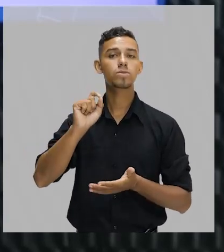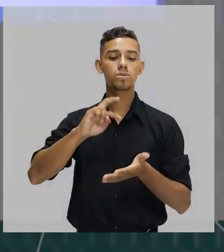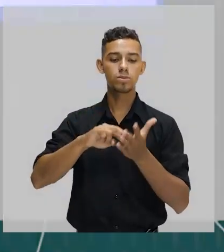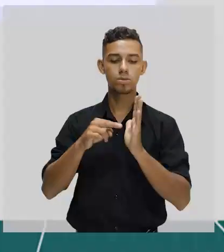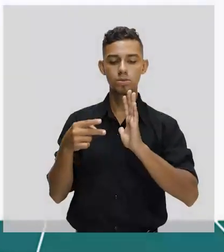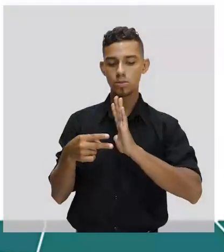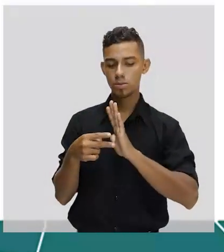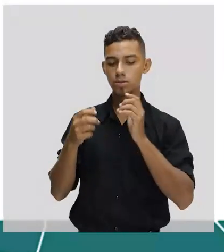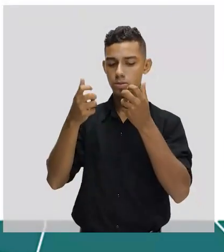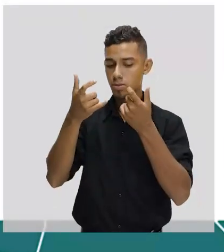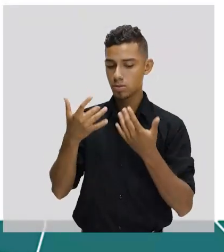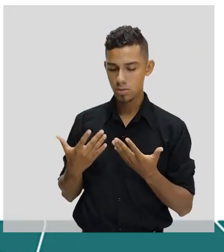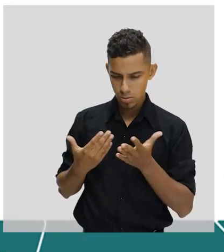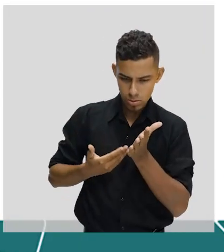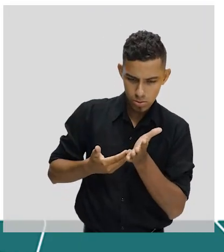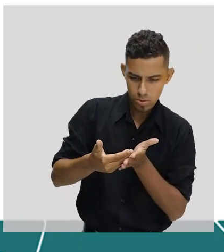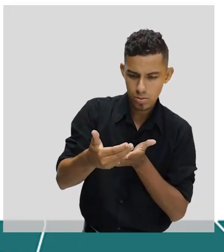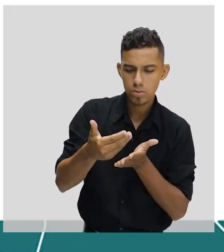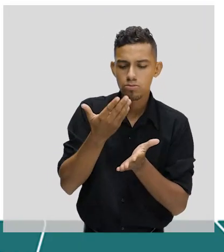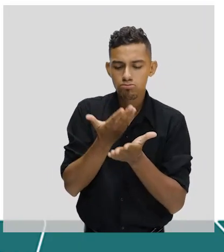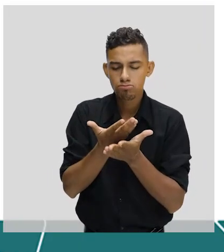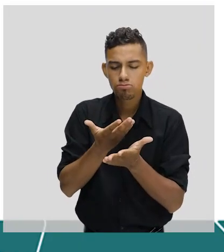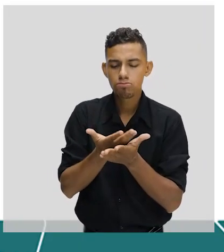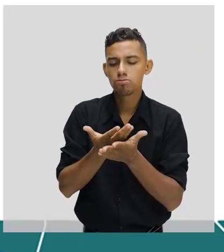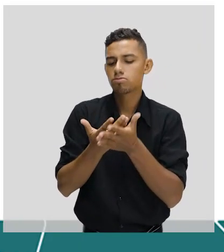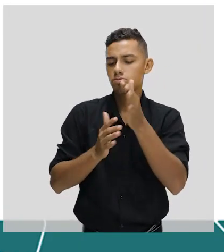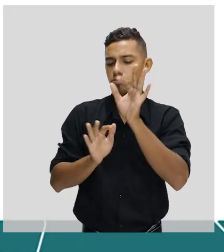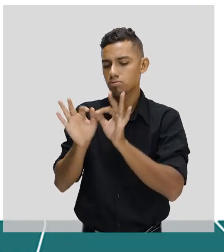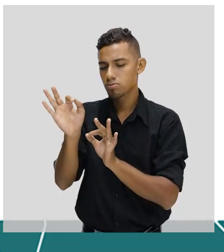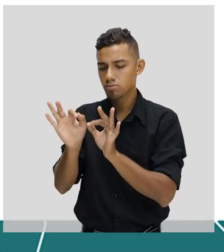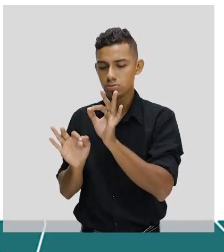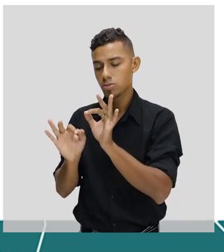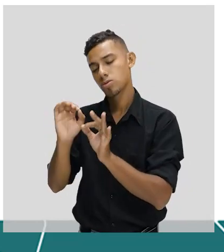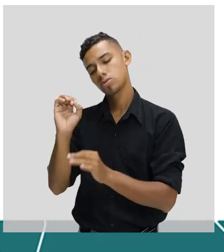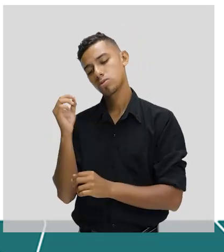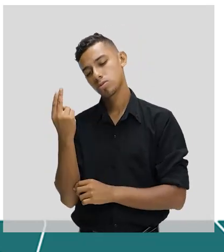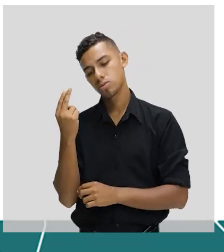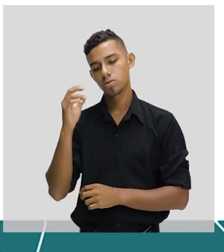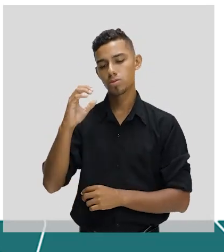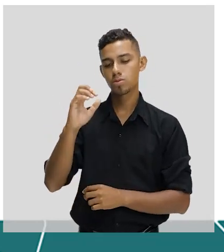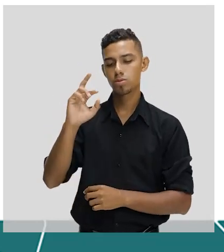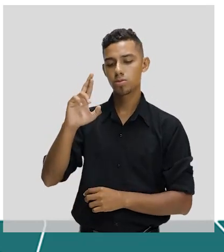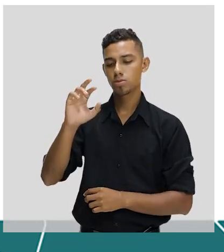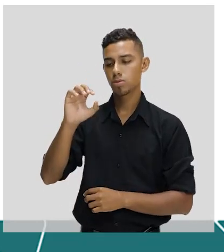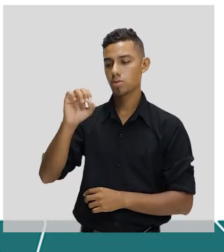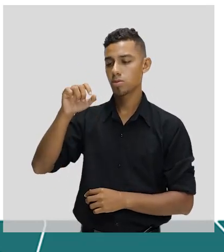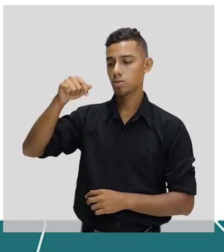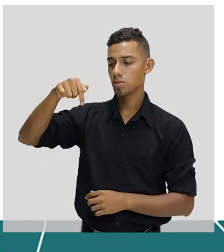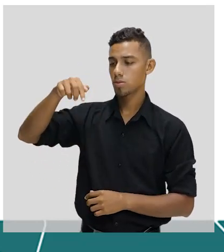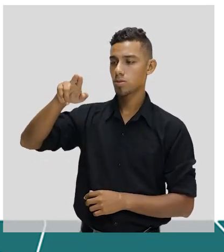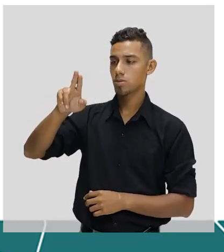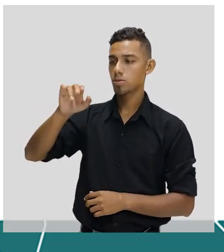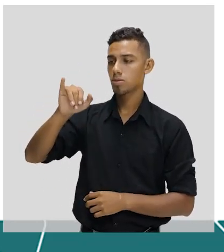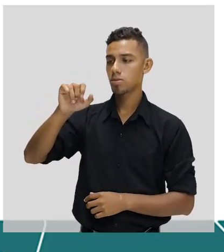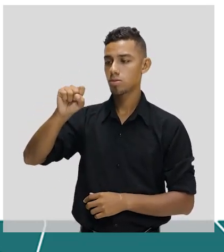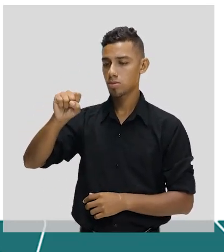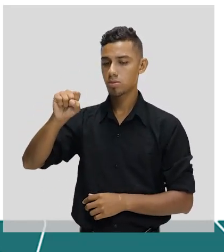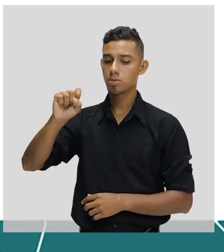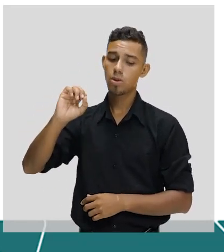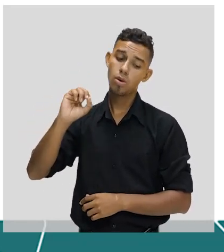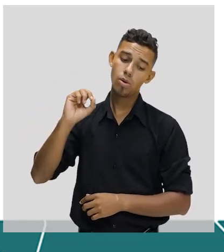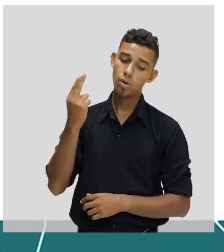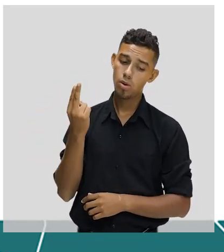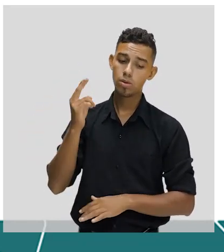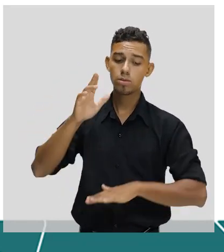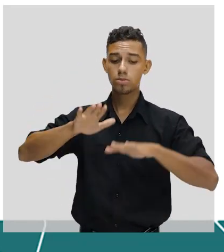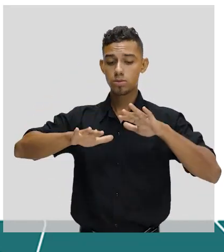é a parte inicial, o estudo inicial ou croquis de como vai ficar o desenho final, ou às vezes o início